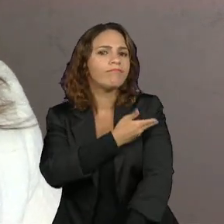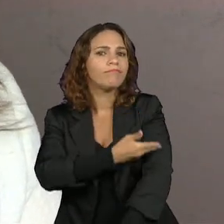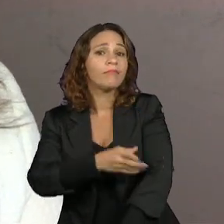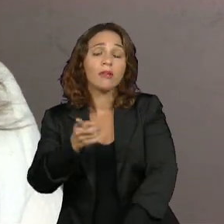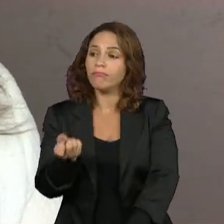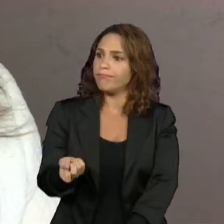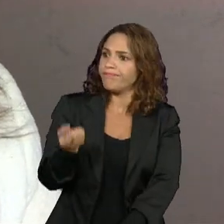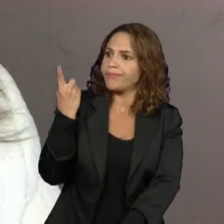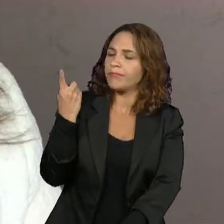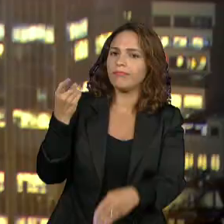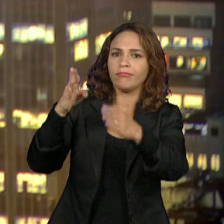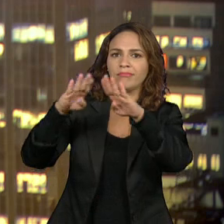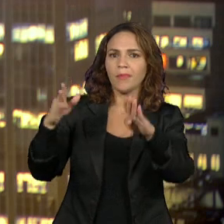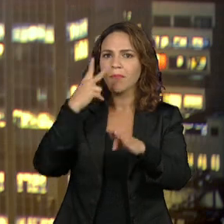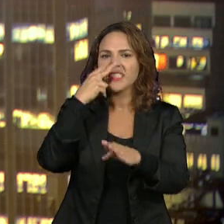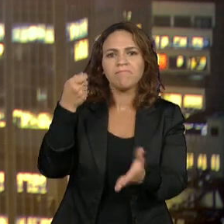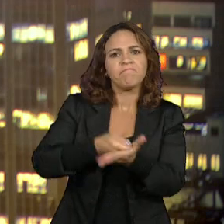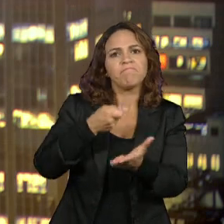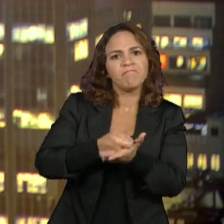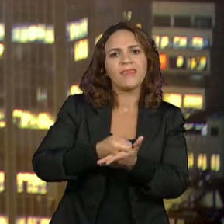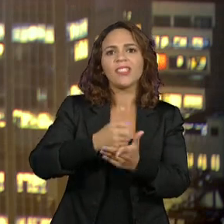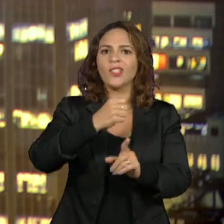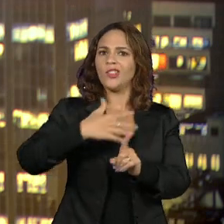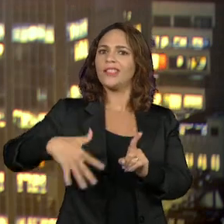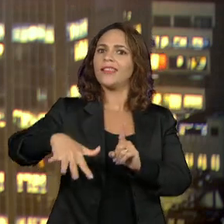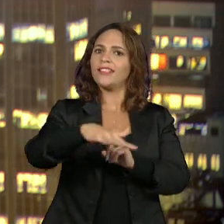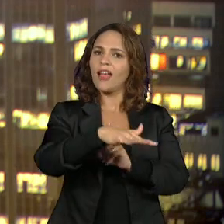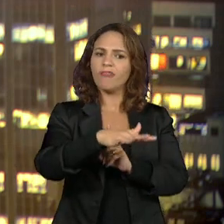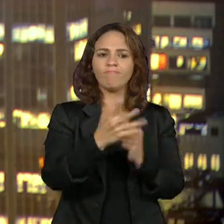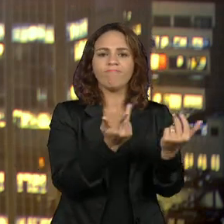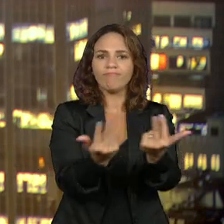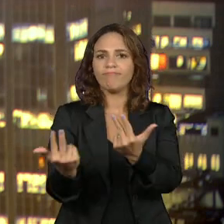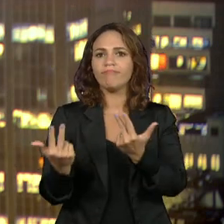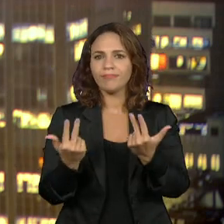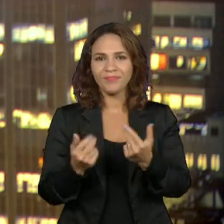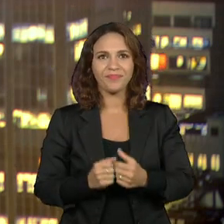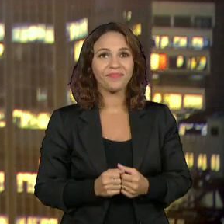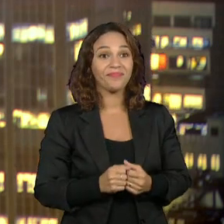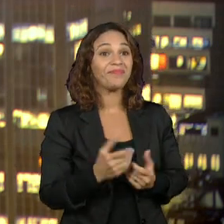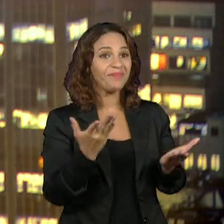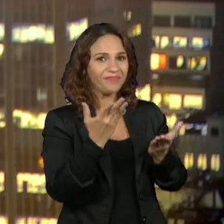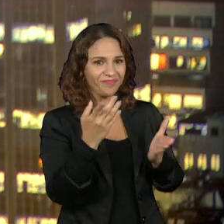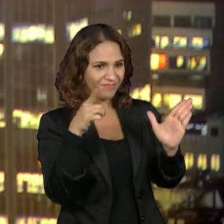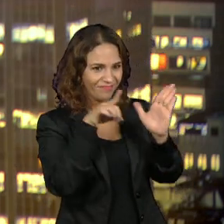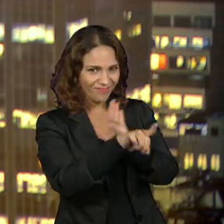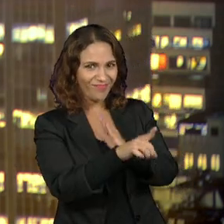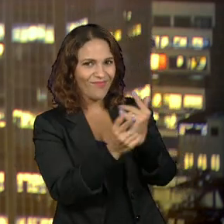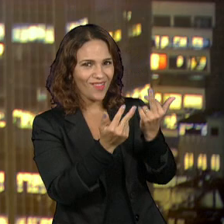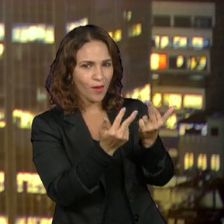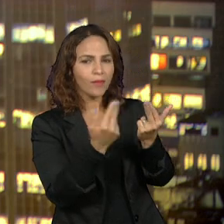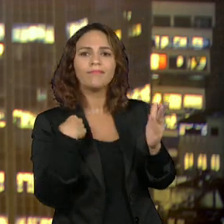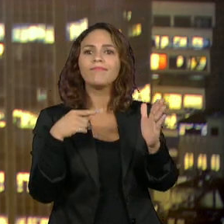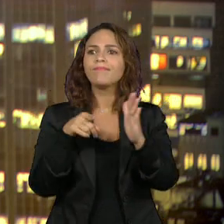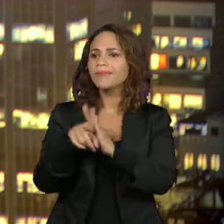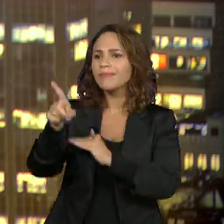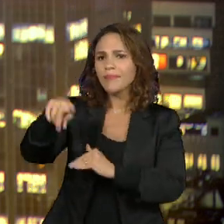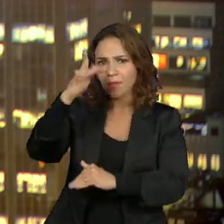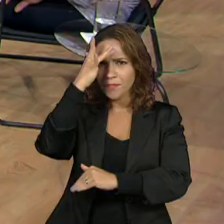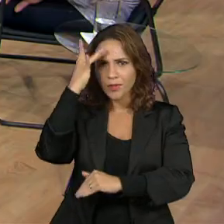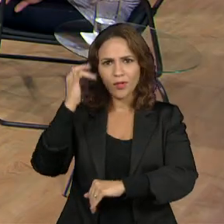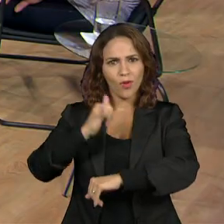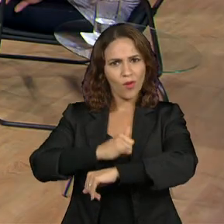exige socialmente. Trazer aqui a mesma pergunta que foi feita para a doutora: as pessoas gordas podem ser